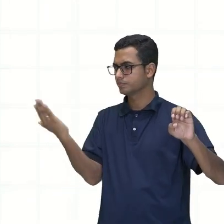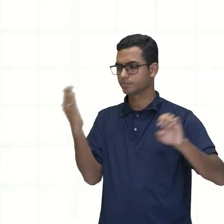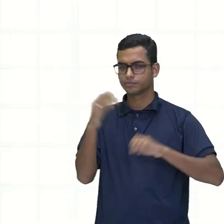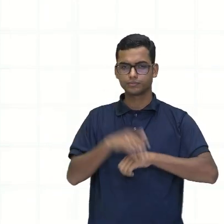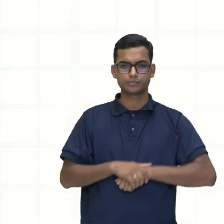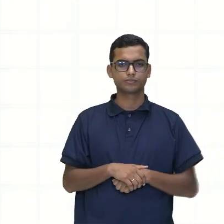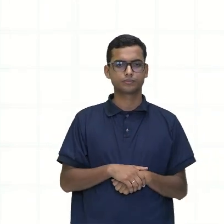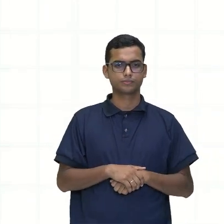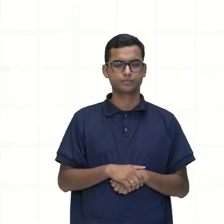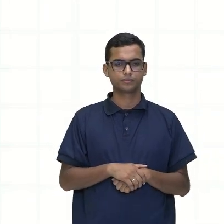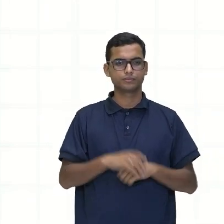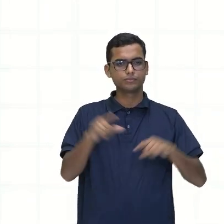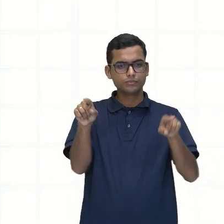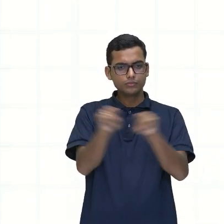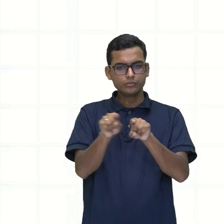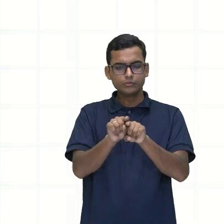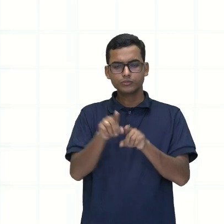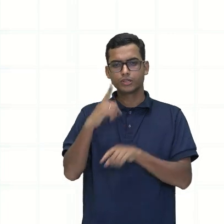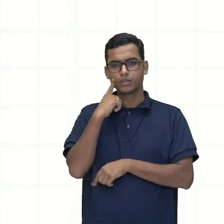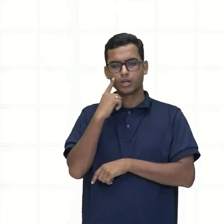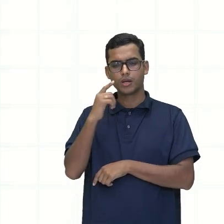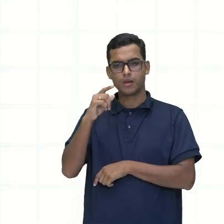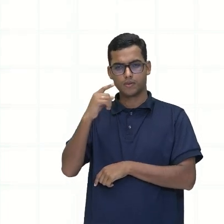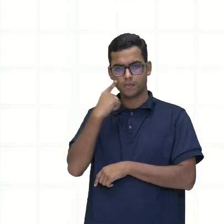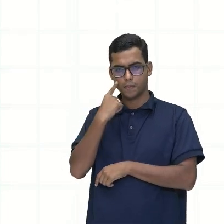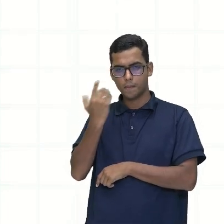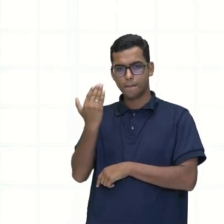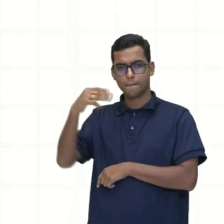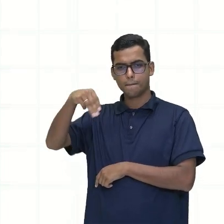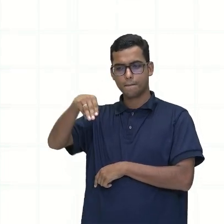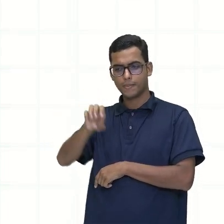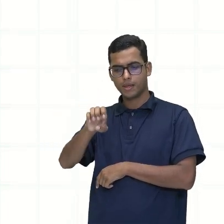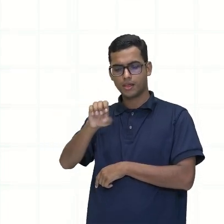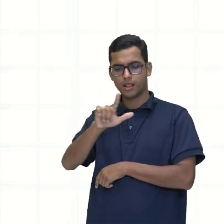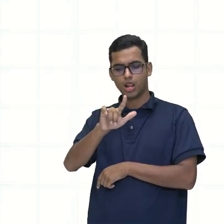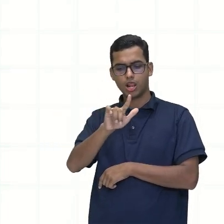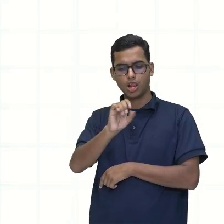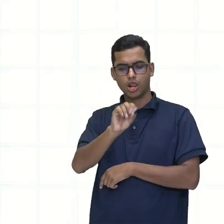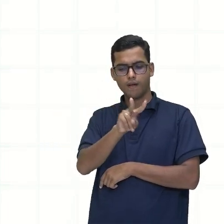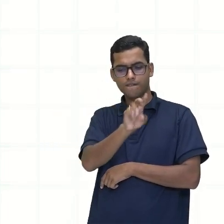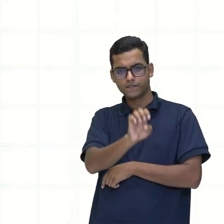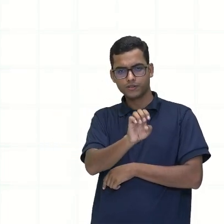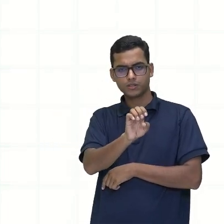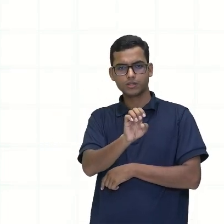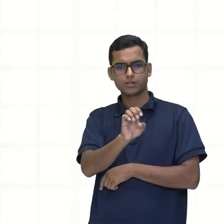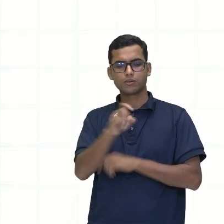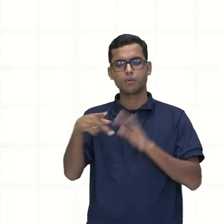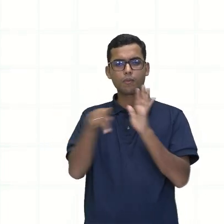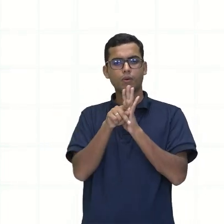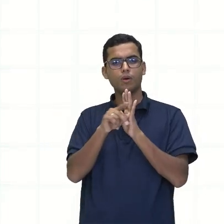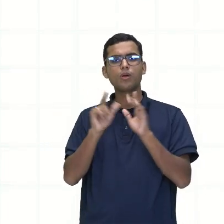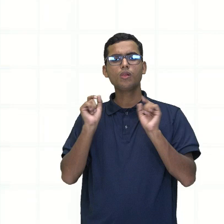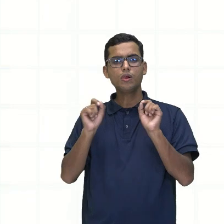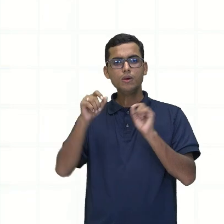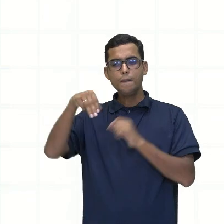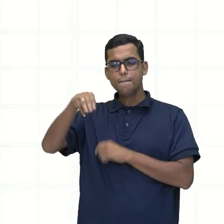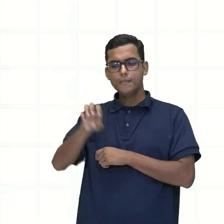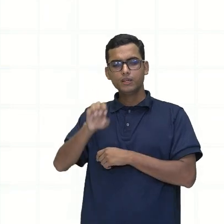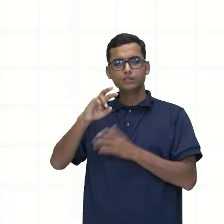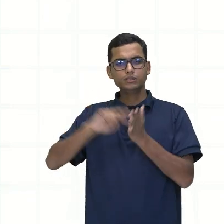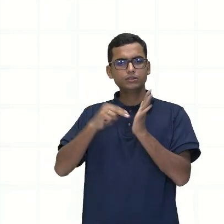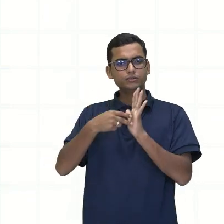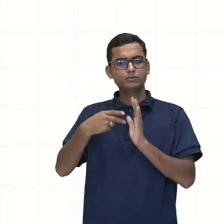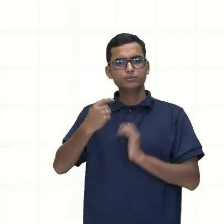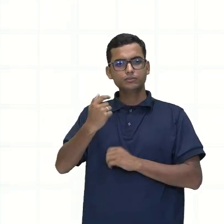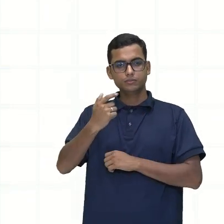Ele me ama. Então, esse me ou a mim, em inglês, é este me aqui, tá? Para o